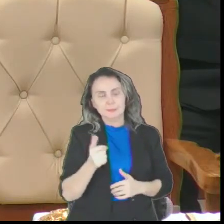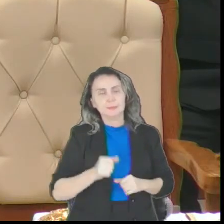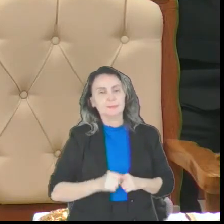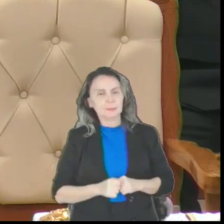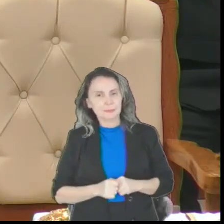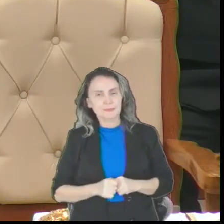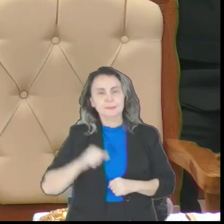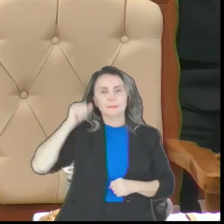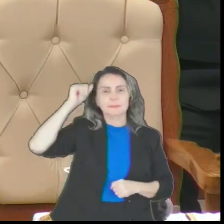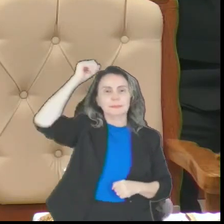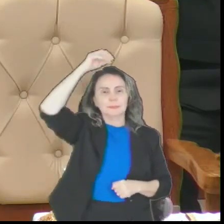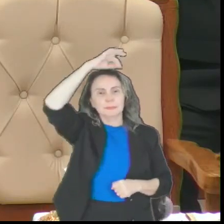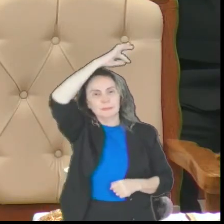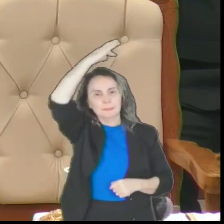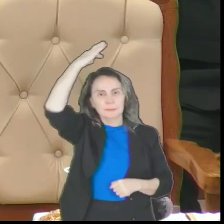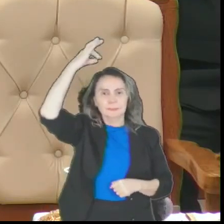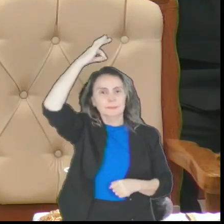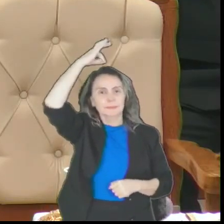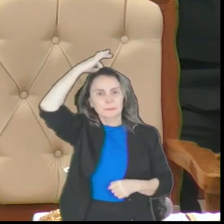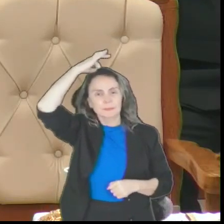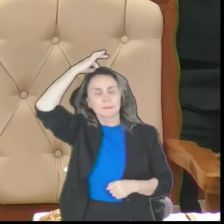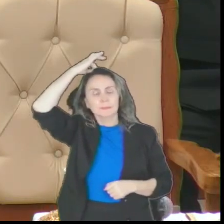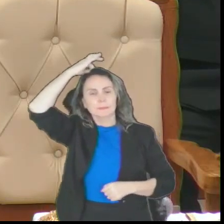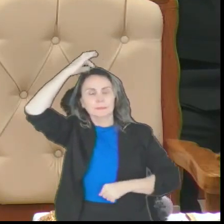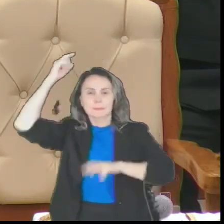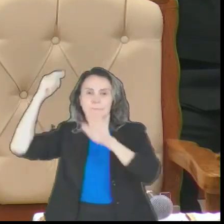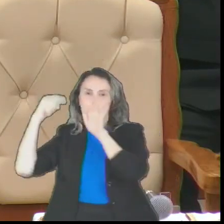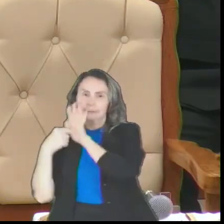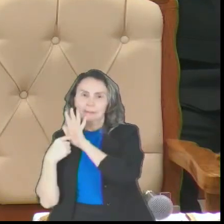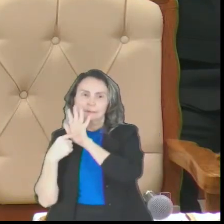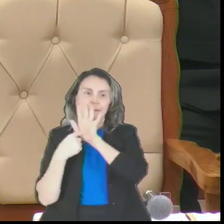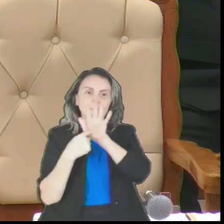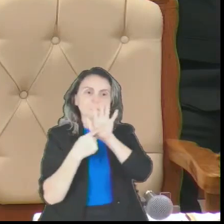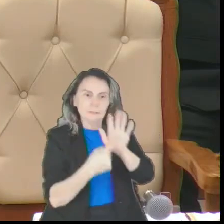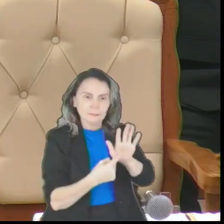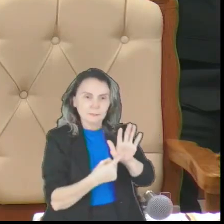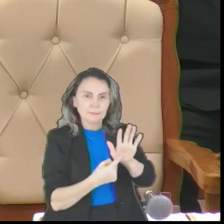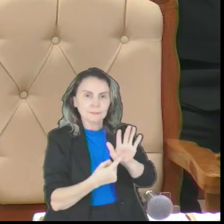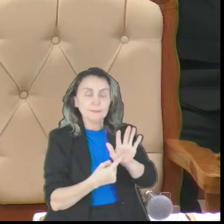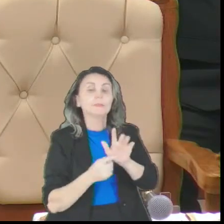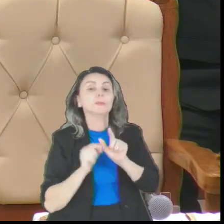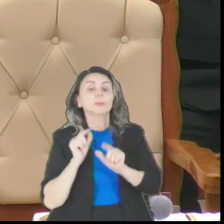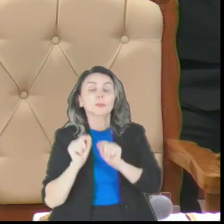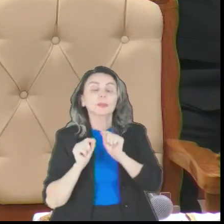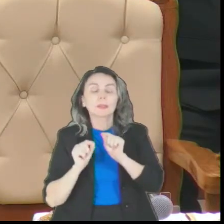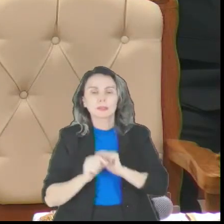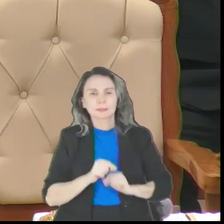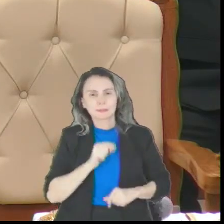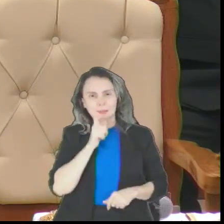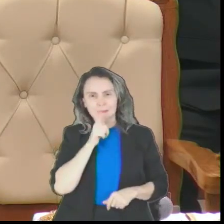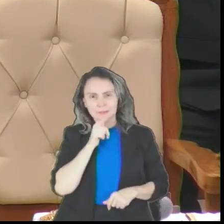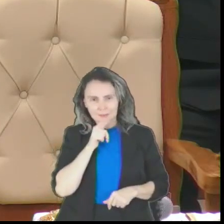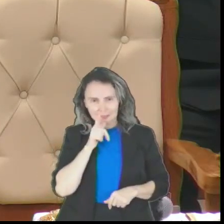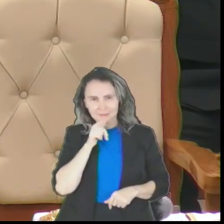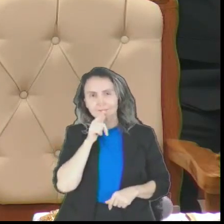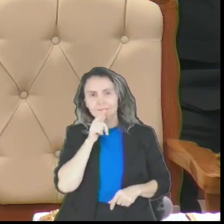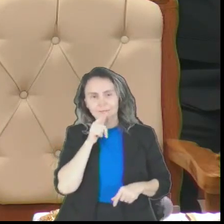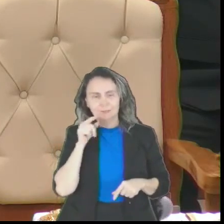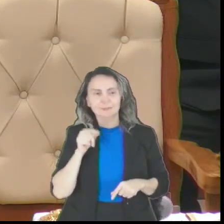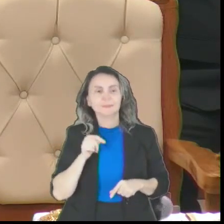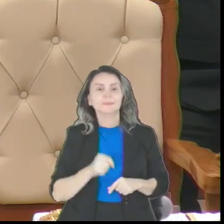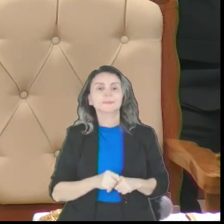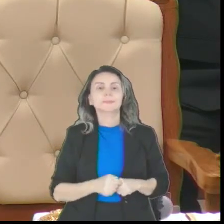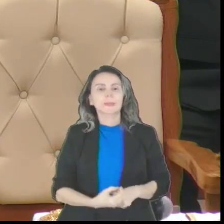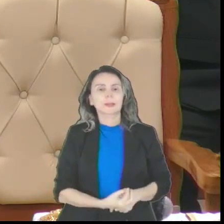o Espírito revela-se para João, ele vai mostrar que esta água está presente, a água